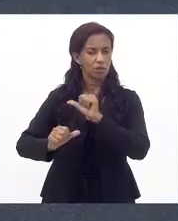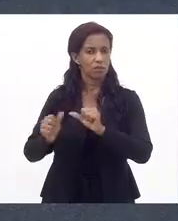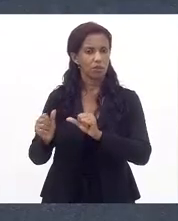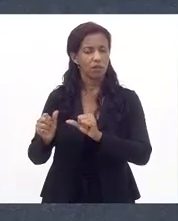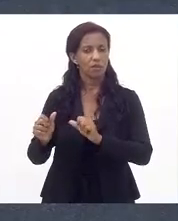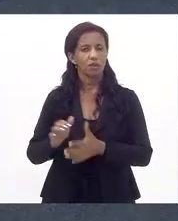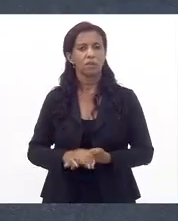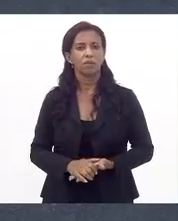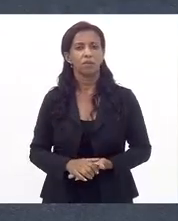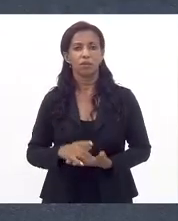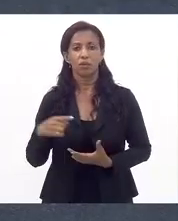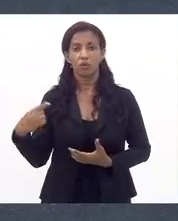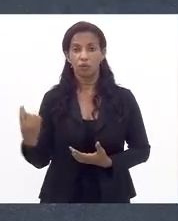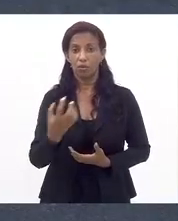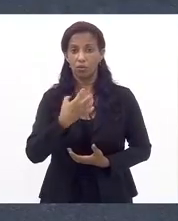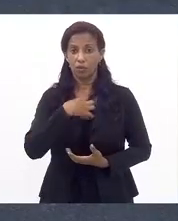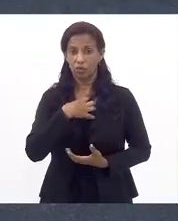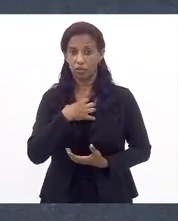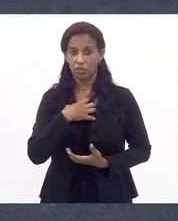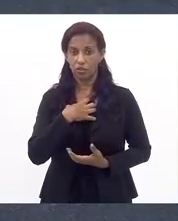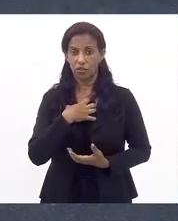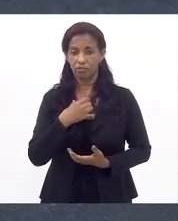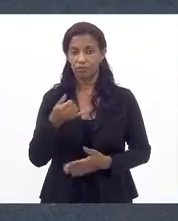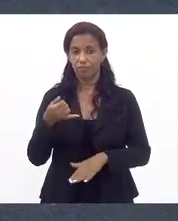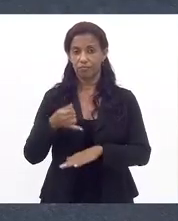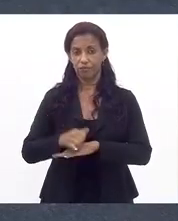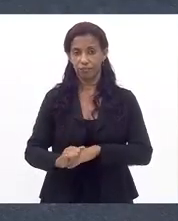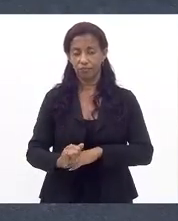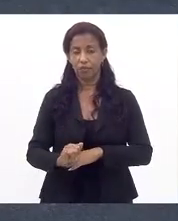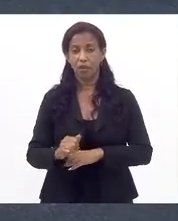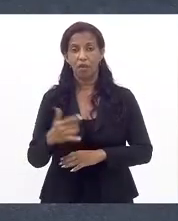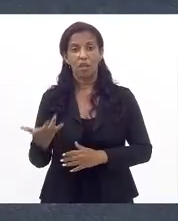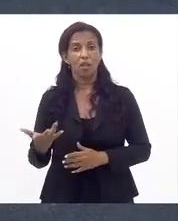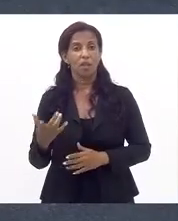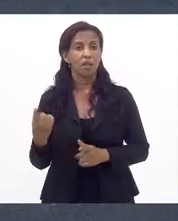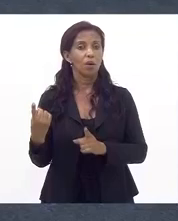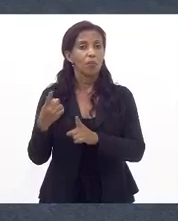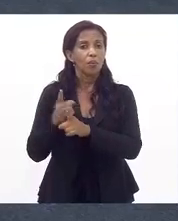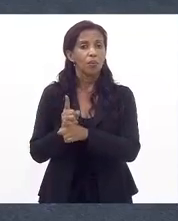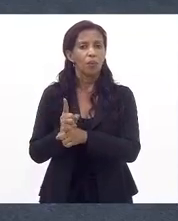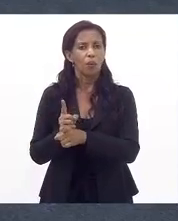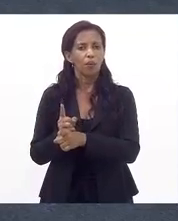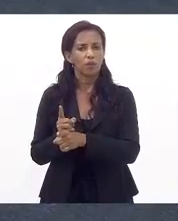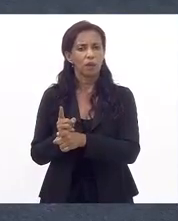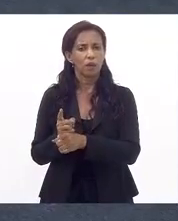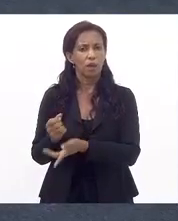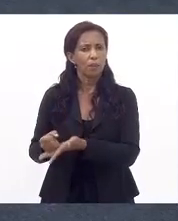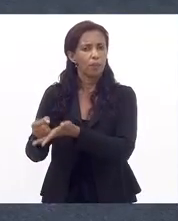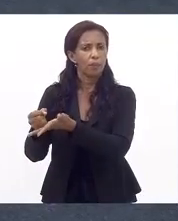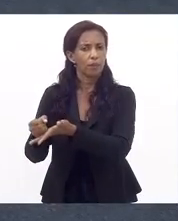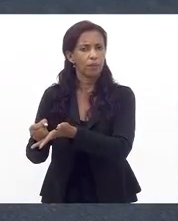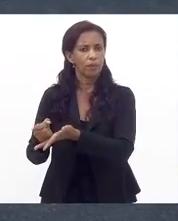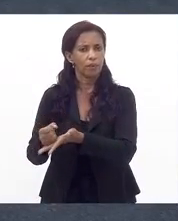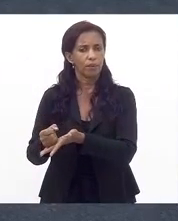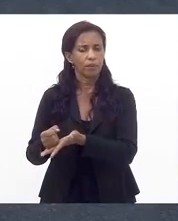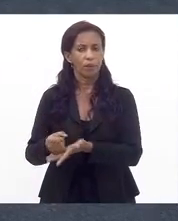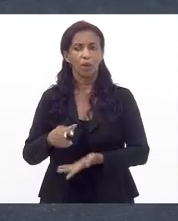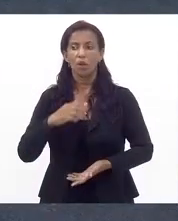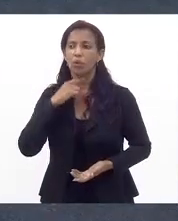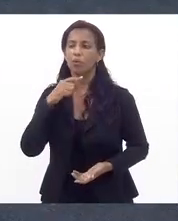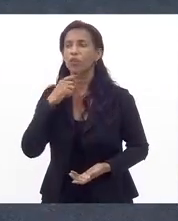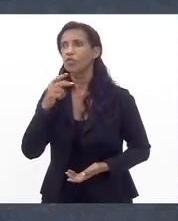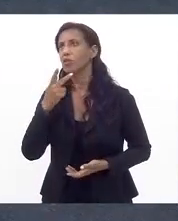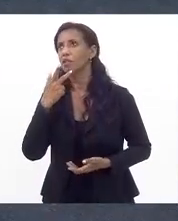de pedágio no nosso sentir está equivocada e não encontra respaldo legal o que é o pior não